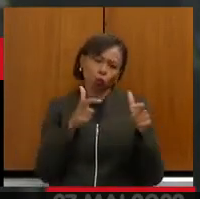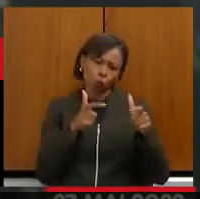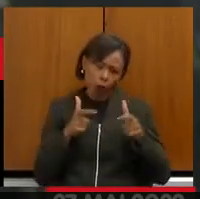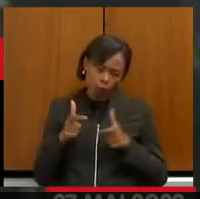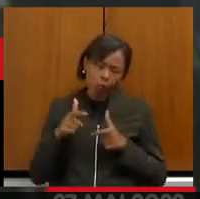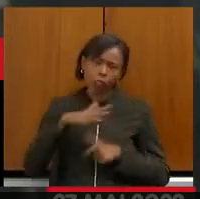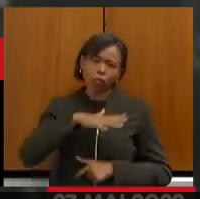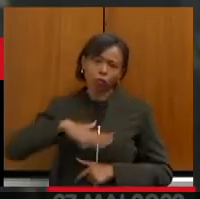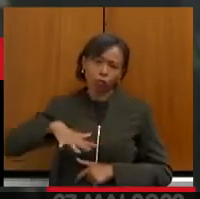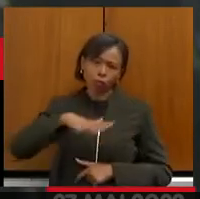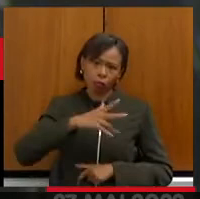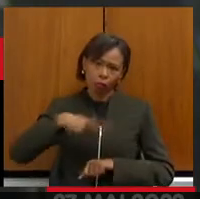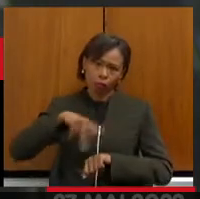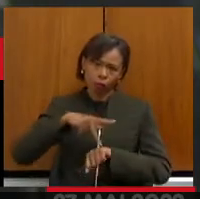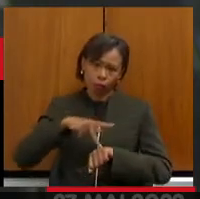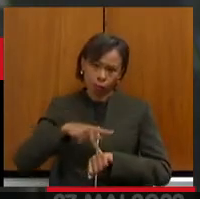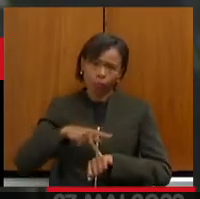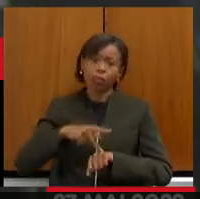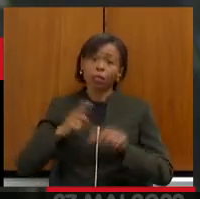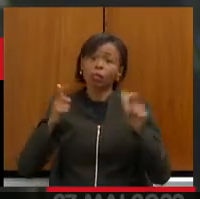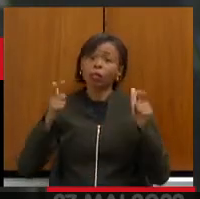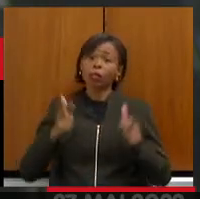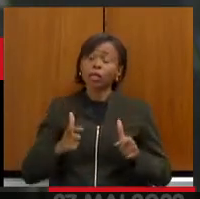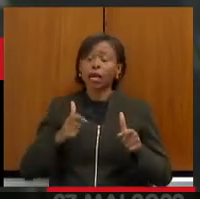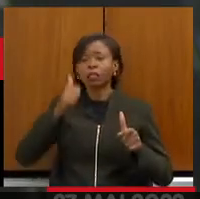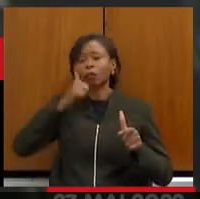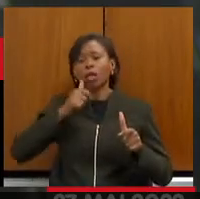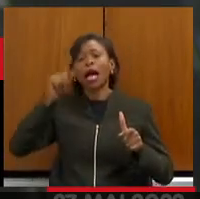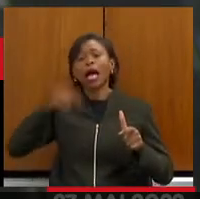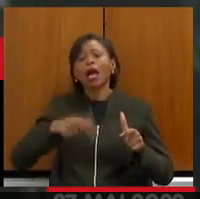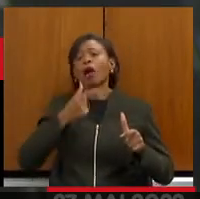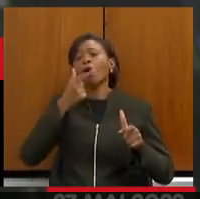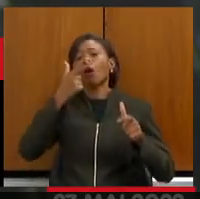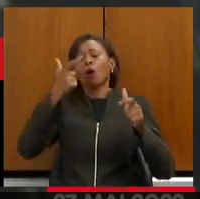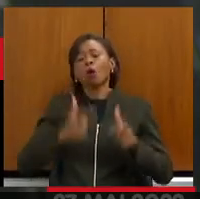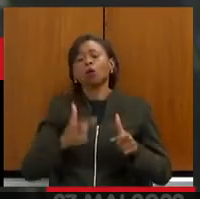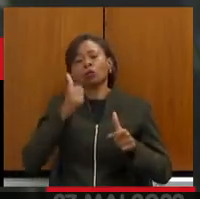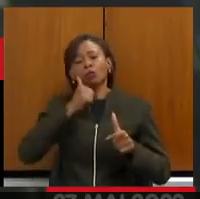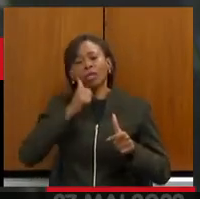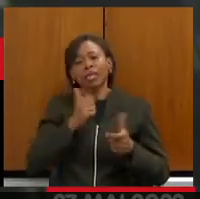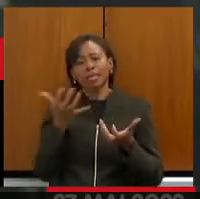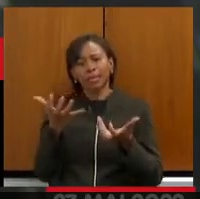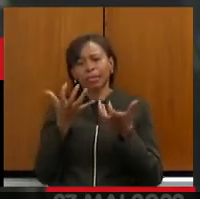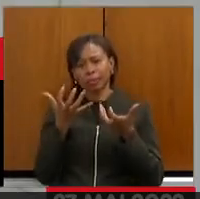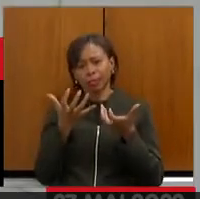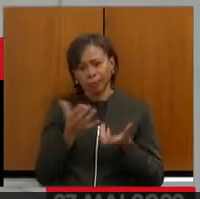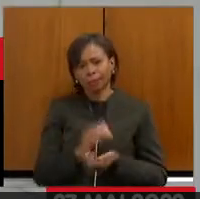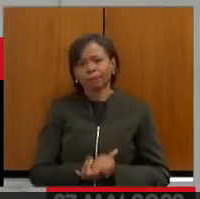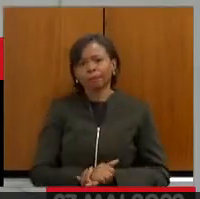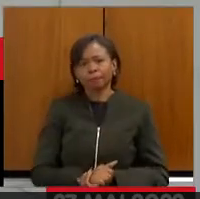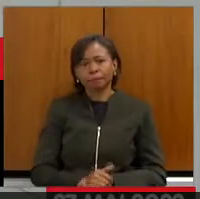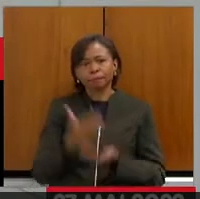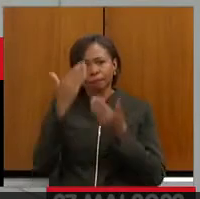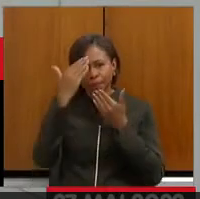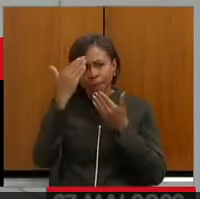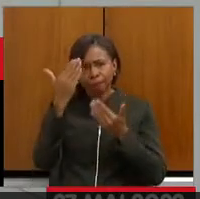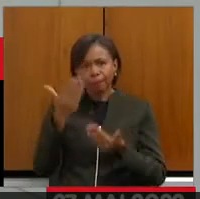no nosso mercado em nosso país e o lugar de mulher é onde ela quiser muito obrigada ó